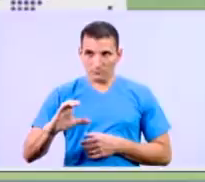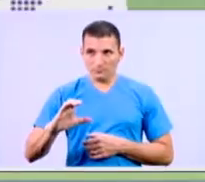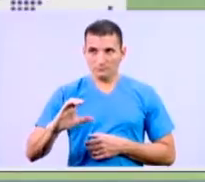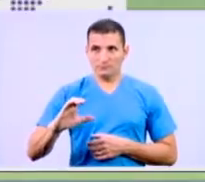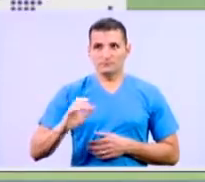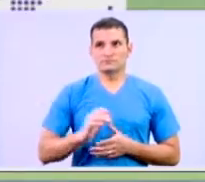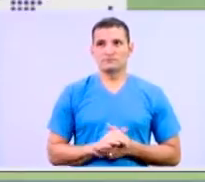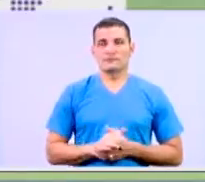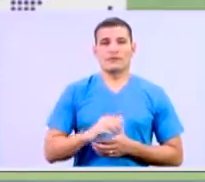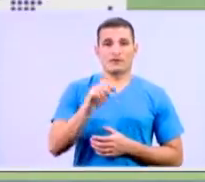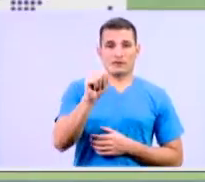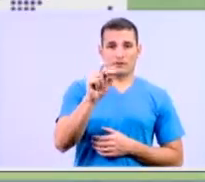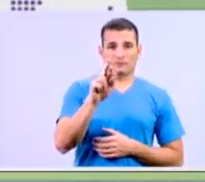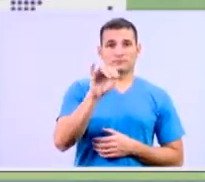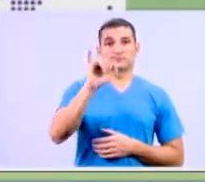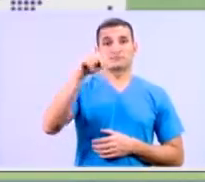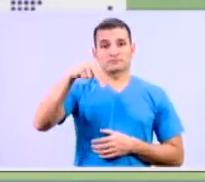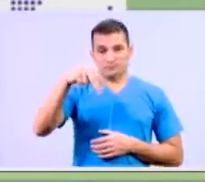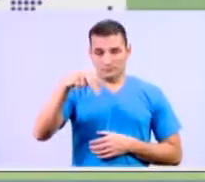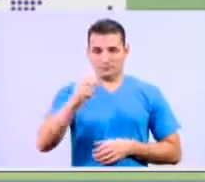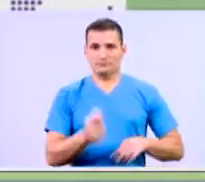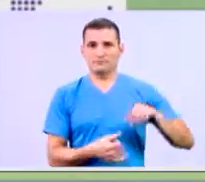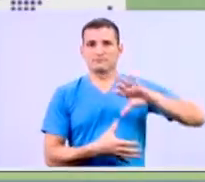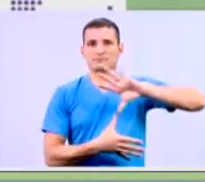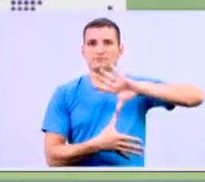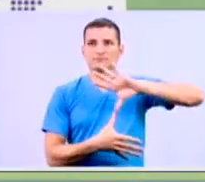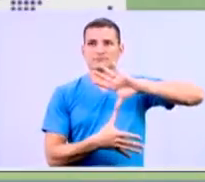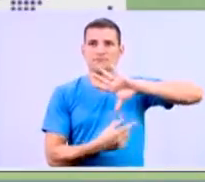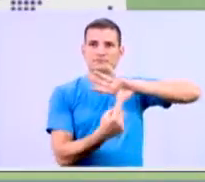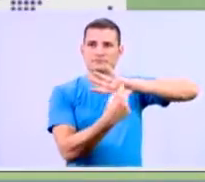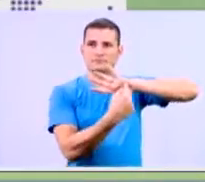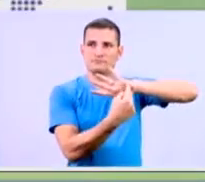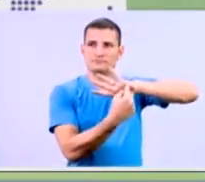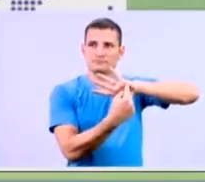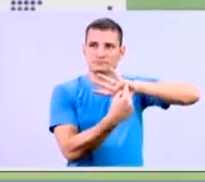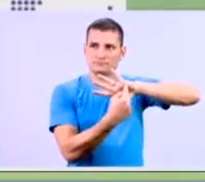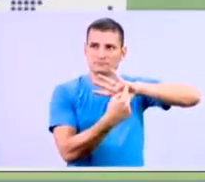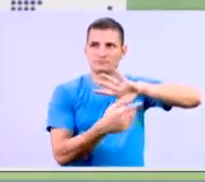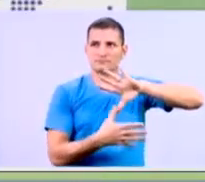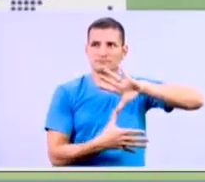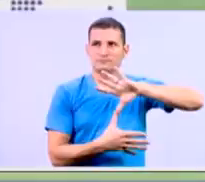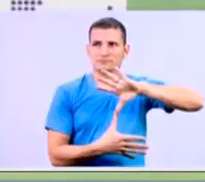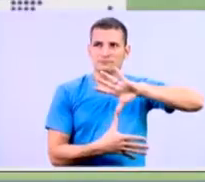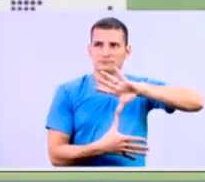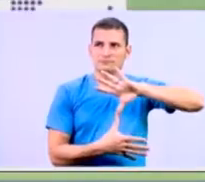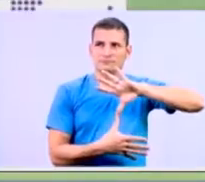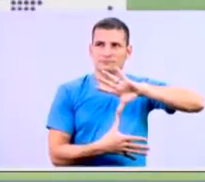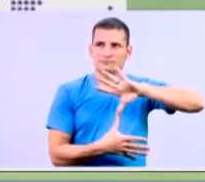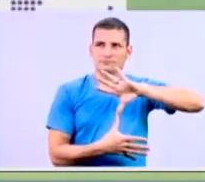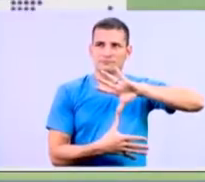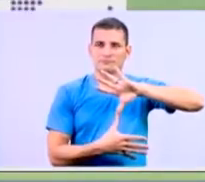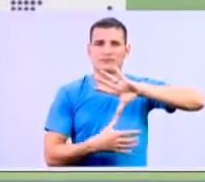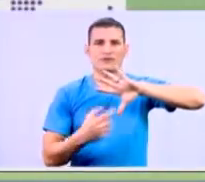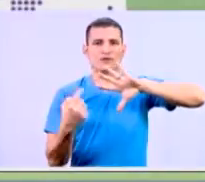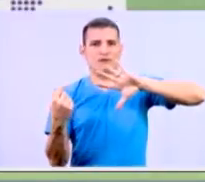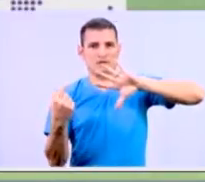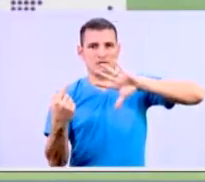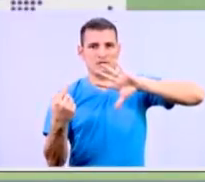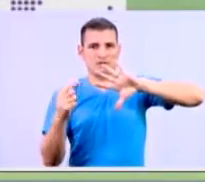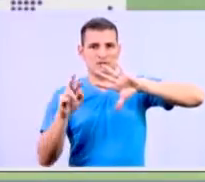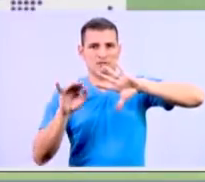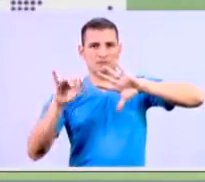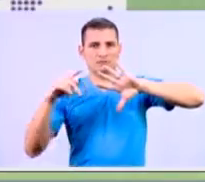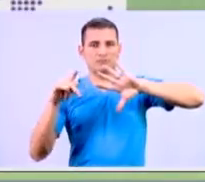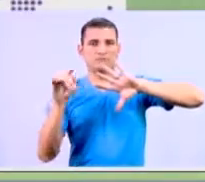correto? Vocês podem ver bem por aqui assim. A RIP trabalha mais com a parte da Europa,